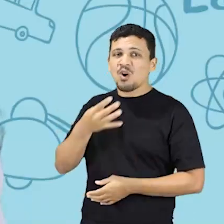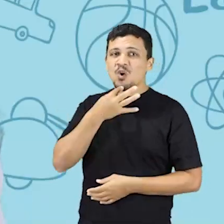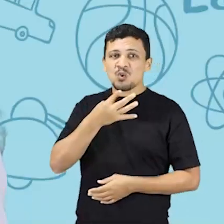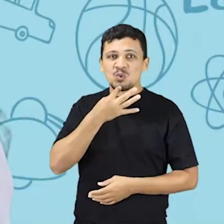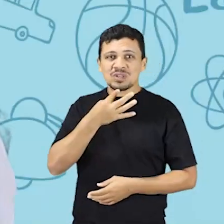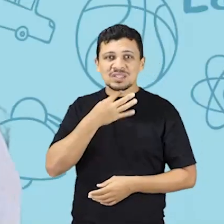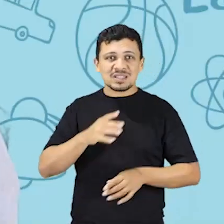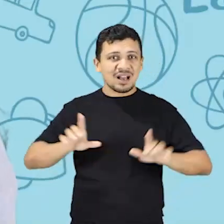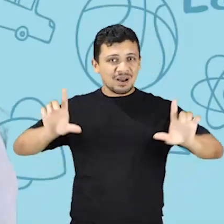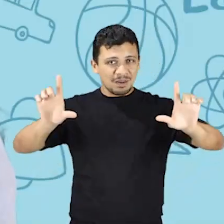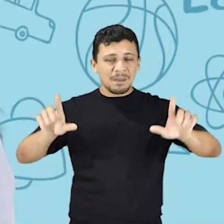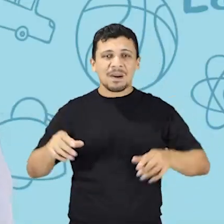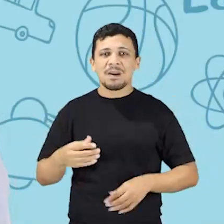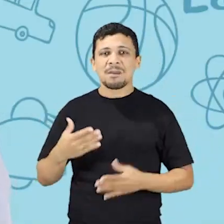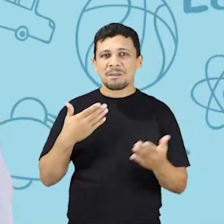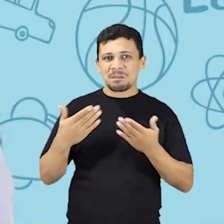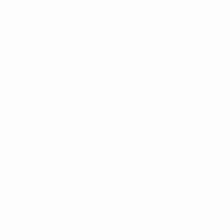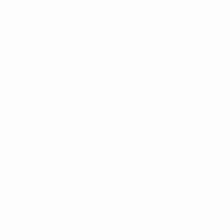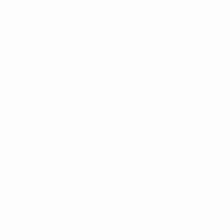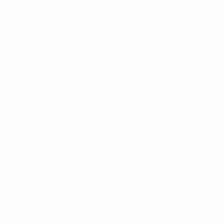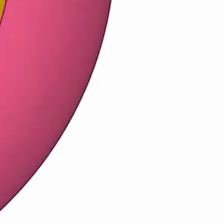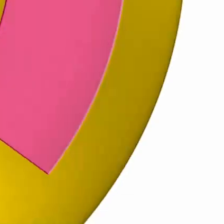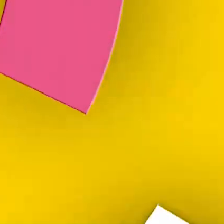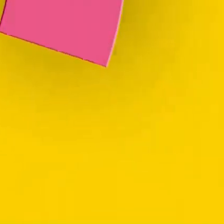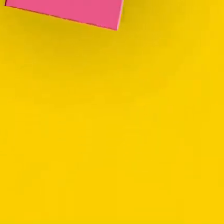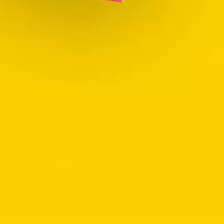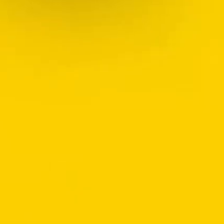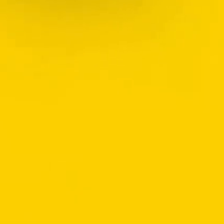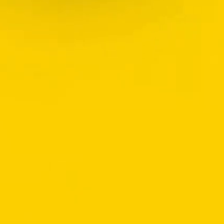nosso quadro Papo Nota 10.